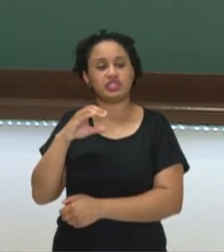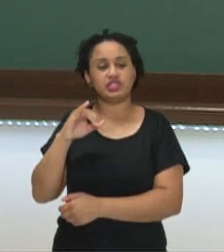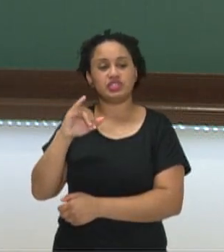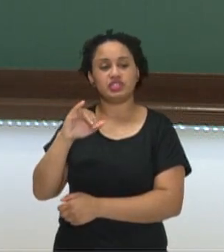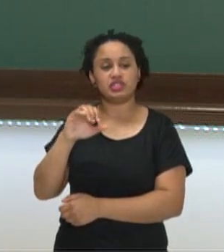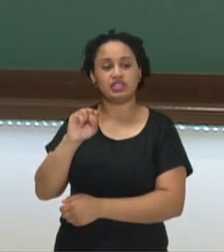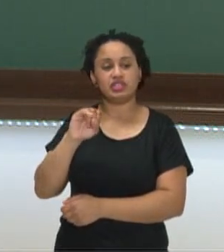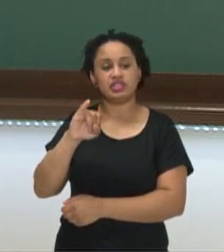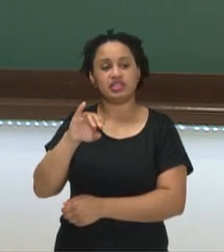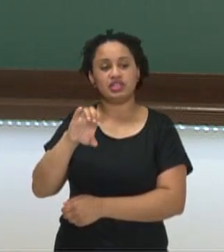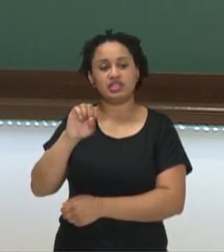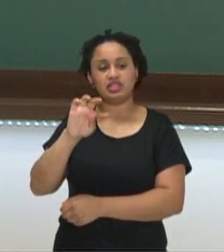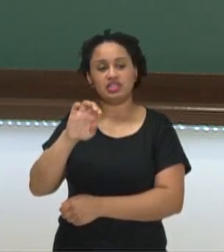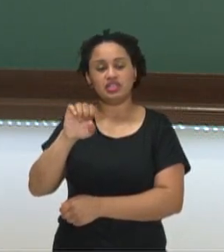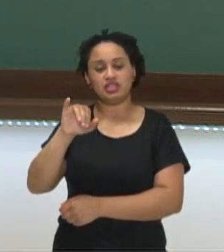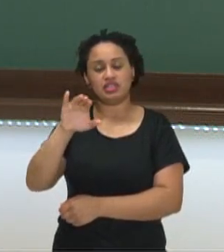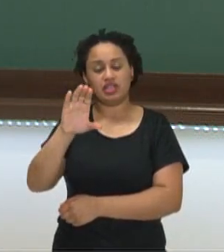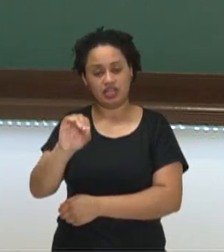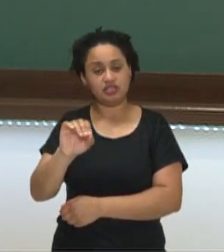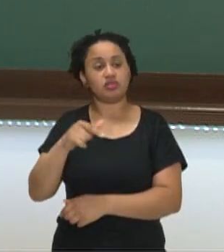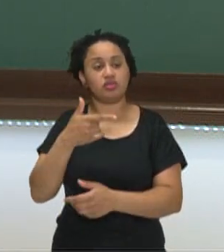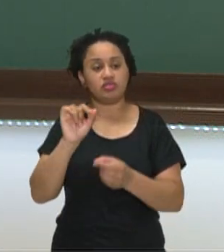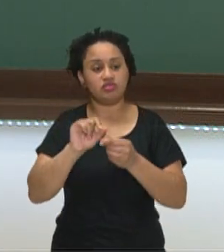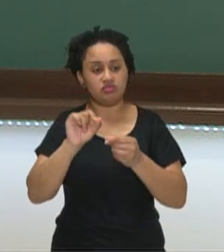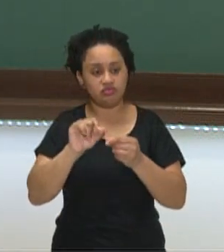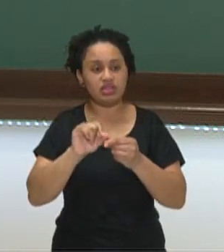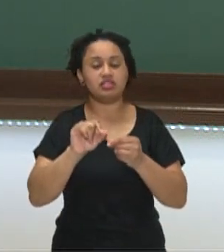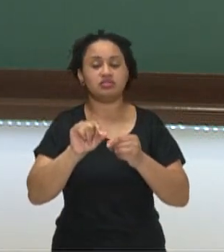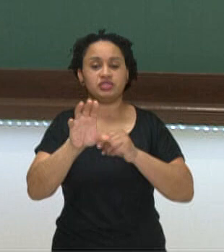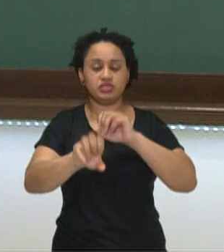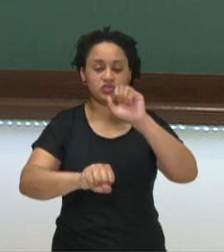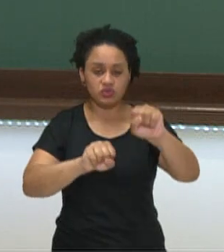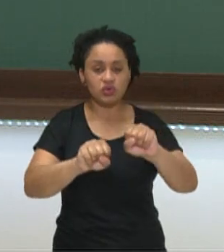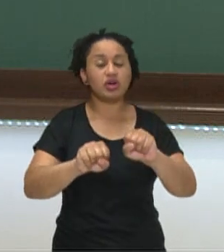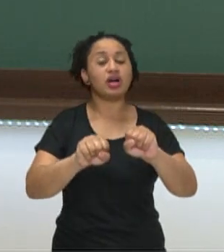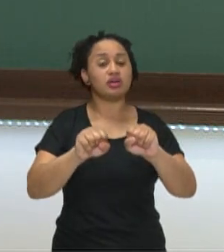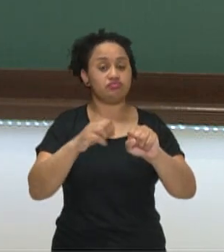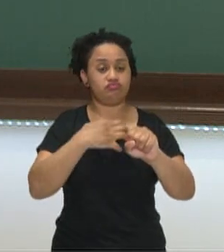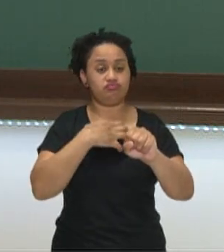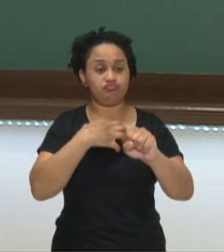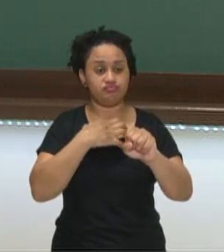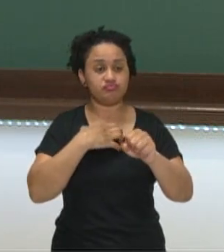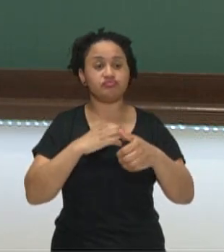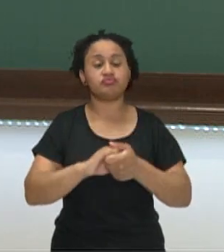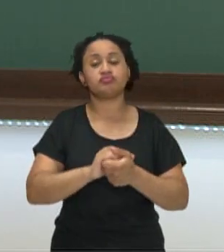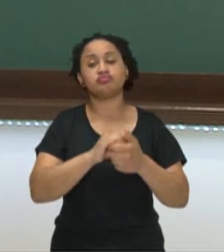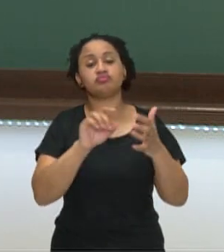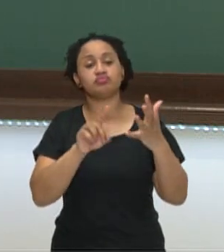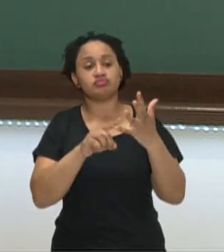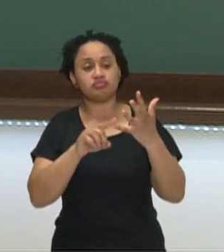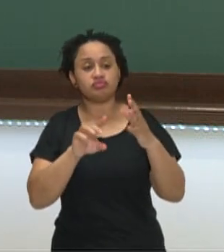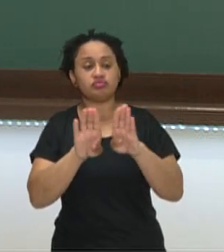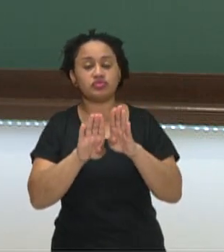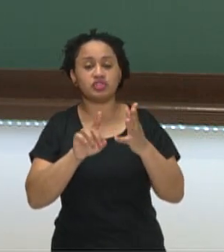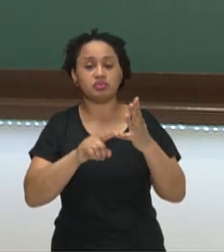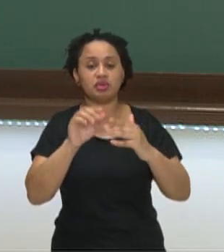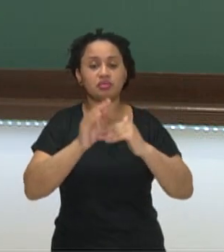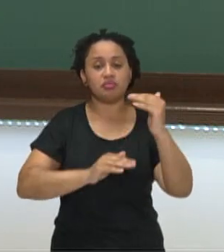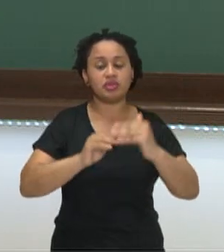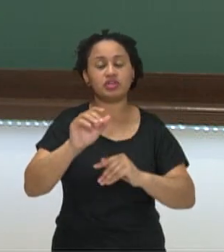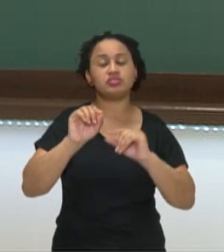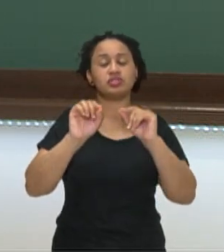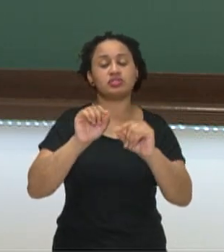né, coloca a mão à massa, produz, né, precisa tocar, mover, método sinestésico e praticar aquilo que você